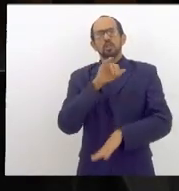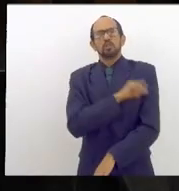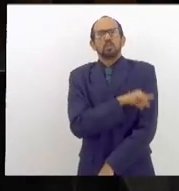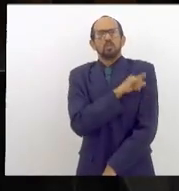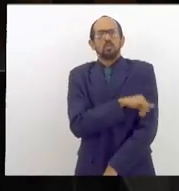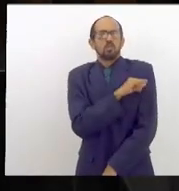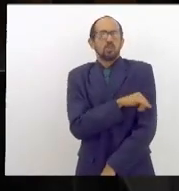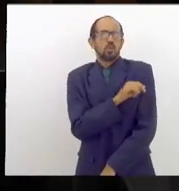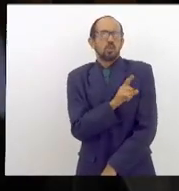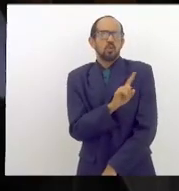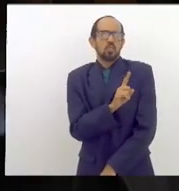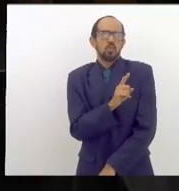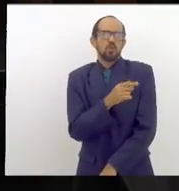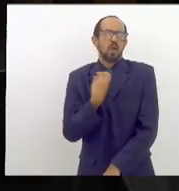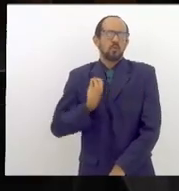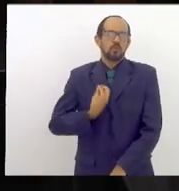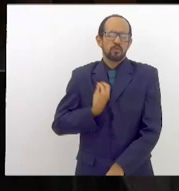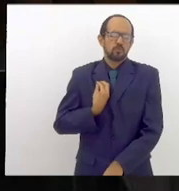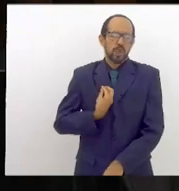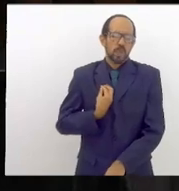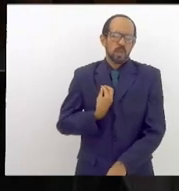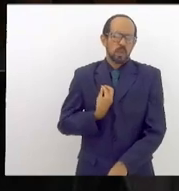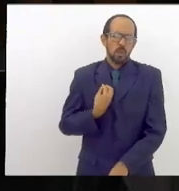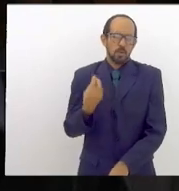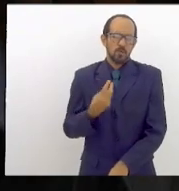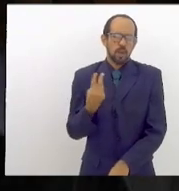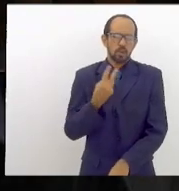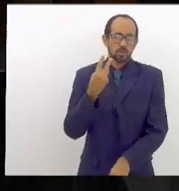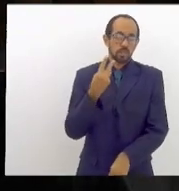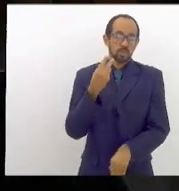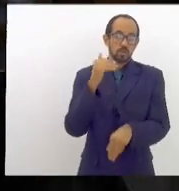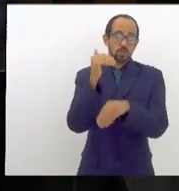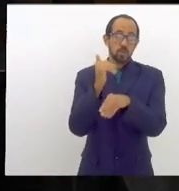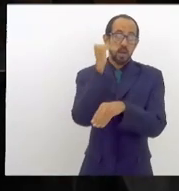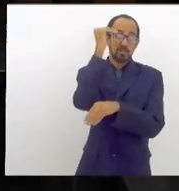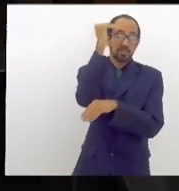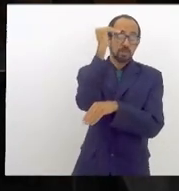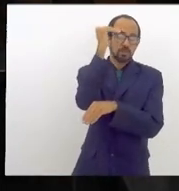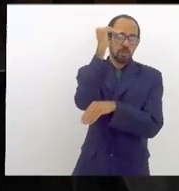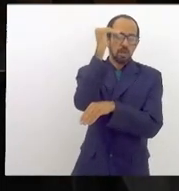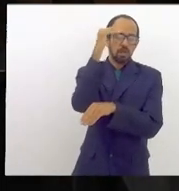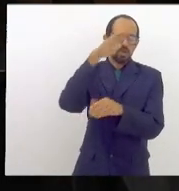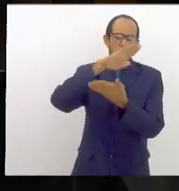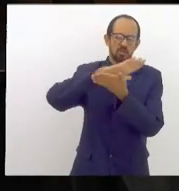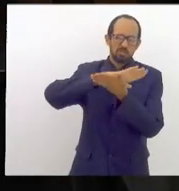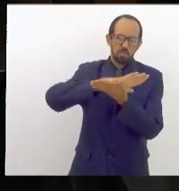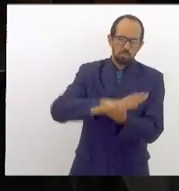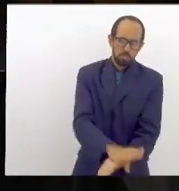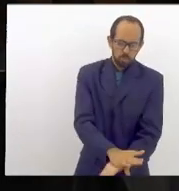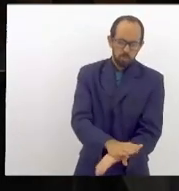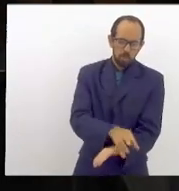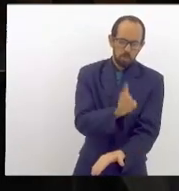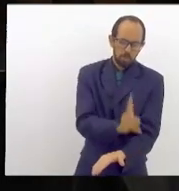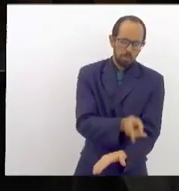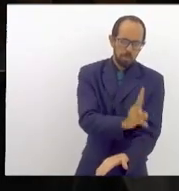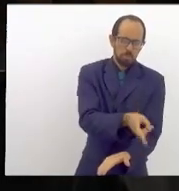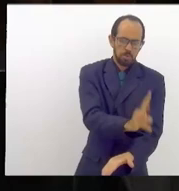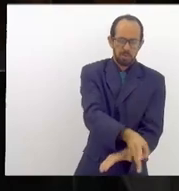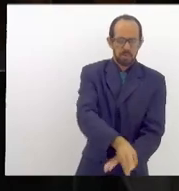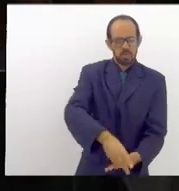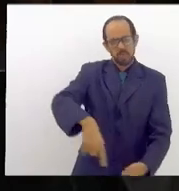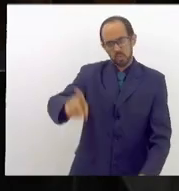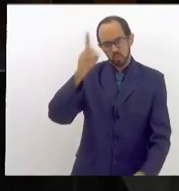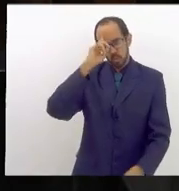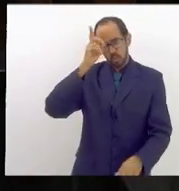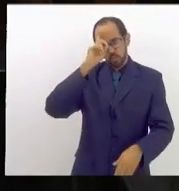com uma valorização dos que estão lá em cima e a desvalorização permanente de quem tá no dia a dia